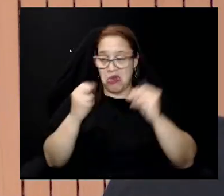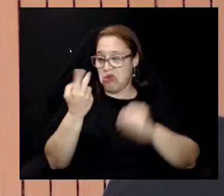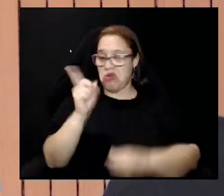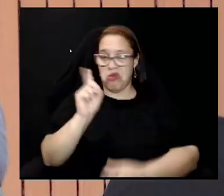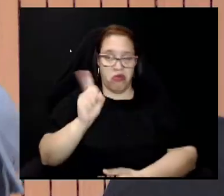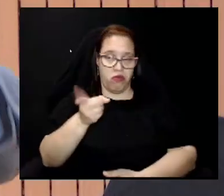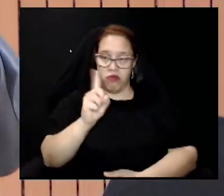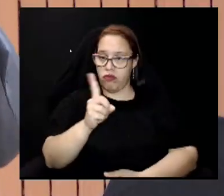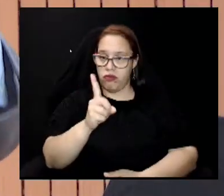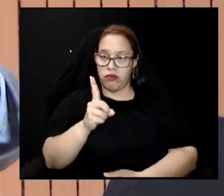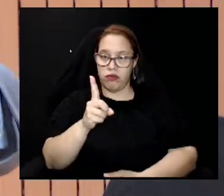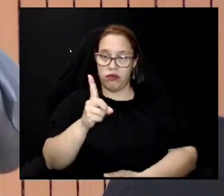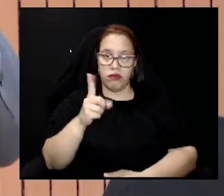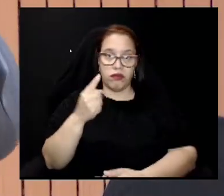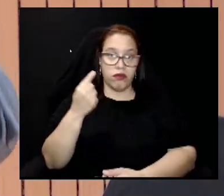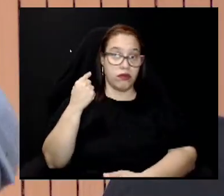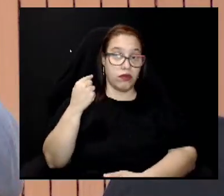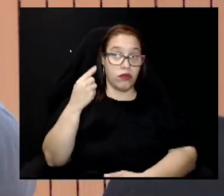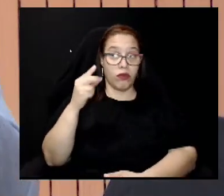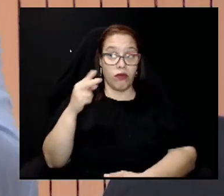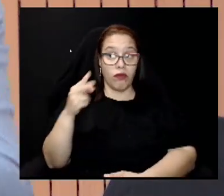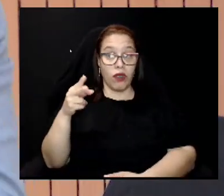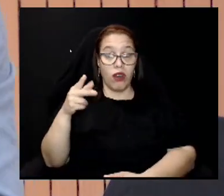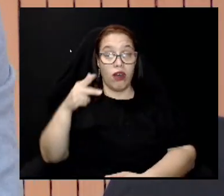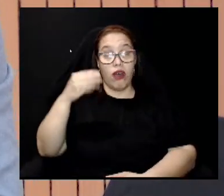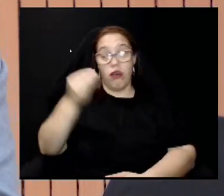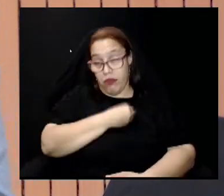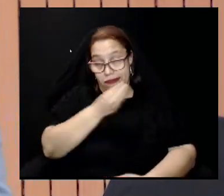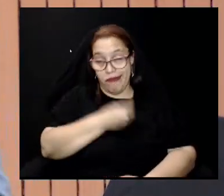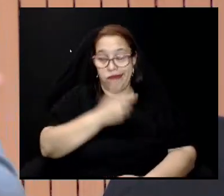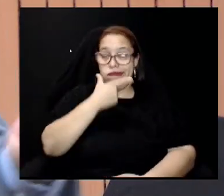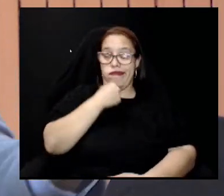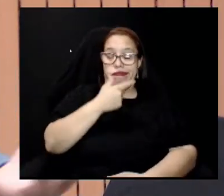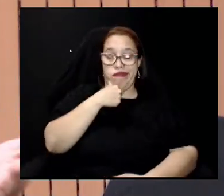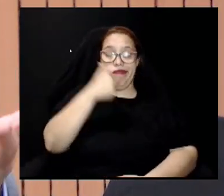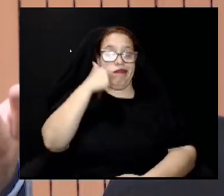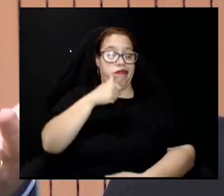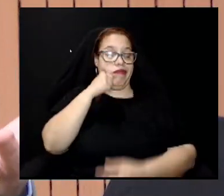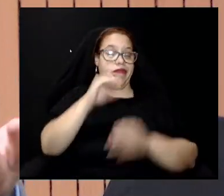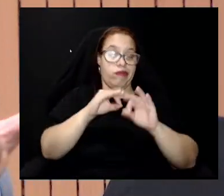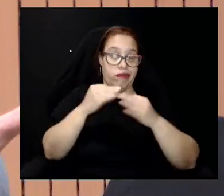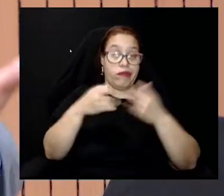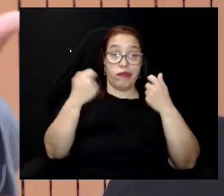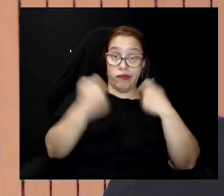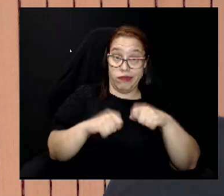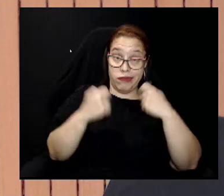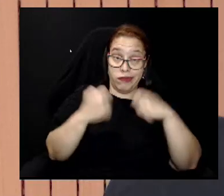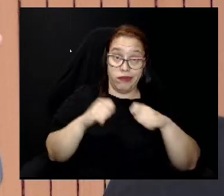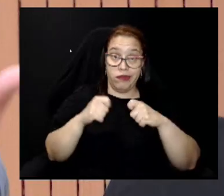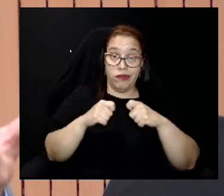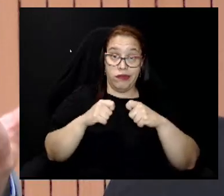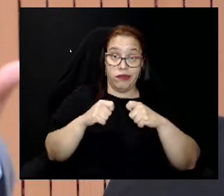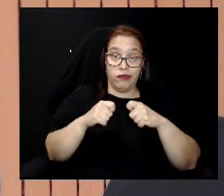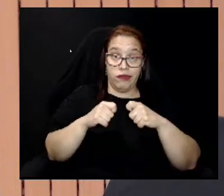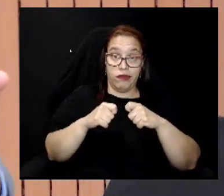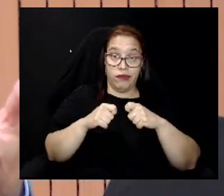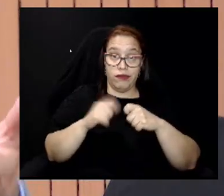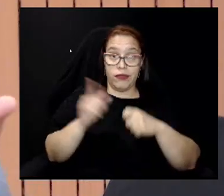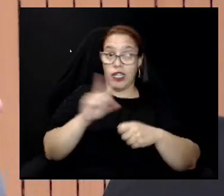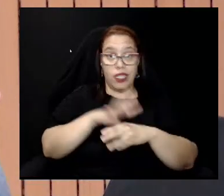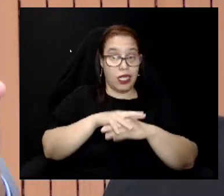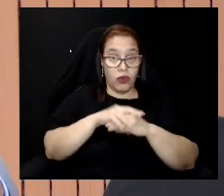atrás tem uma vida, tem um homem, tem uma mulher, tem uma família, né? Que precisa, se não curar,